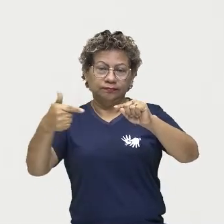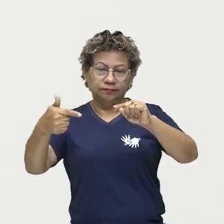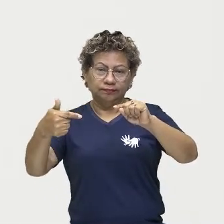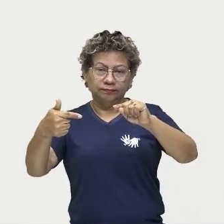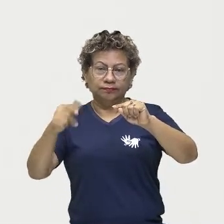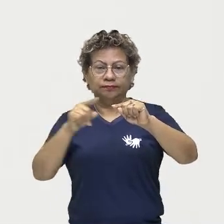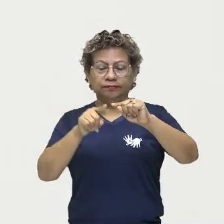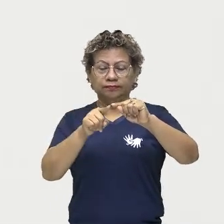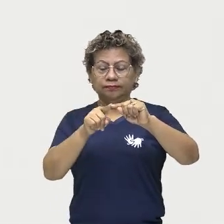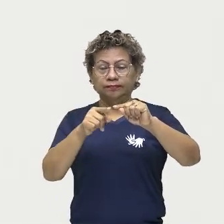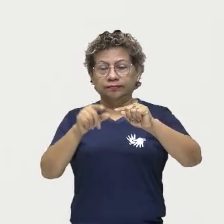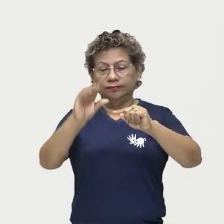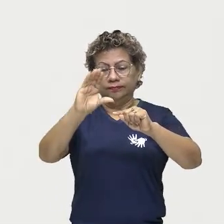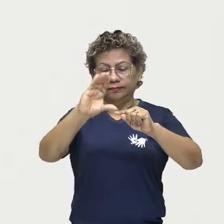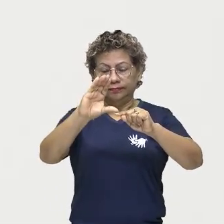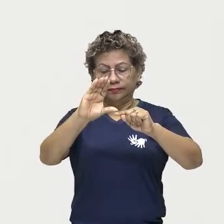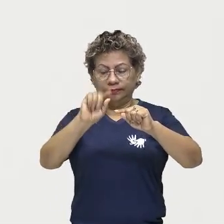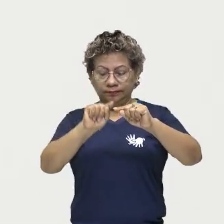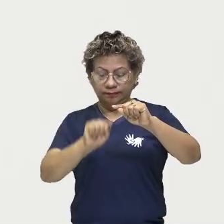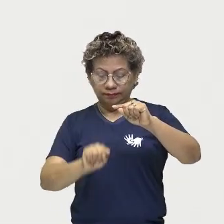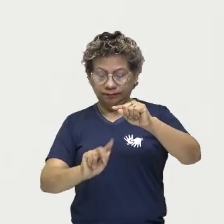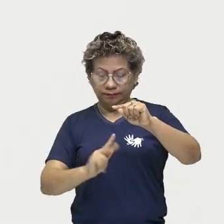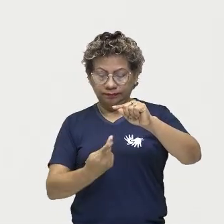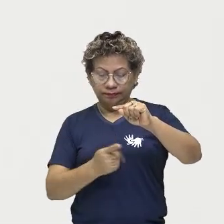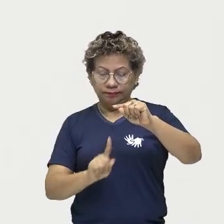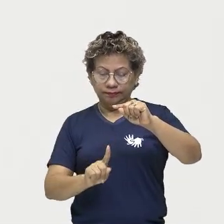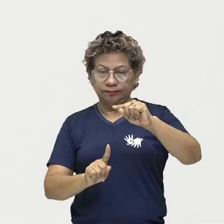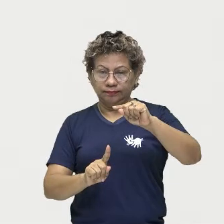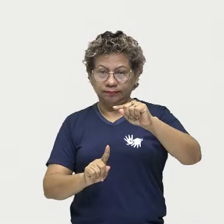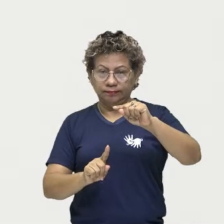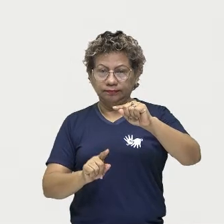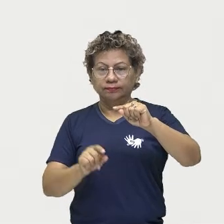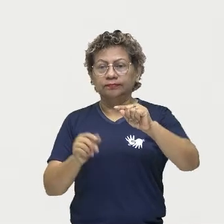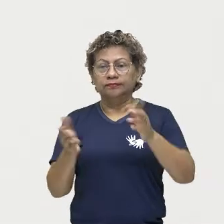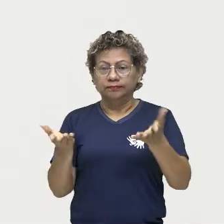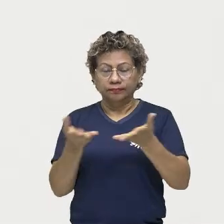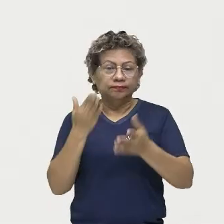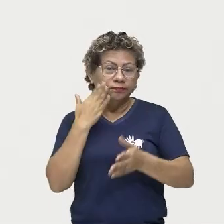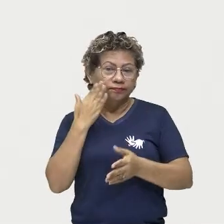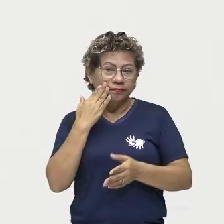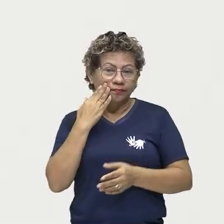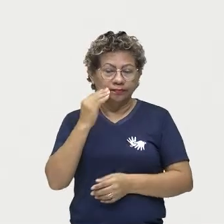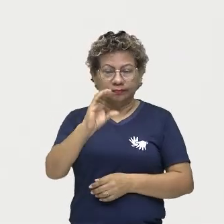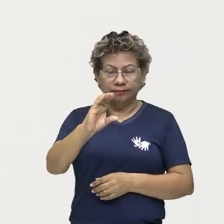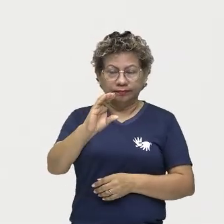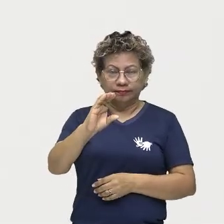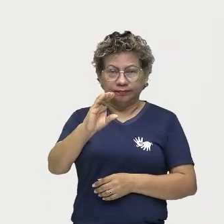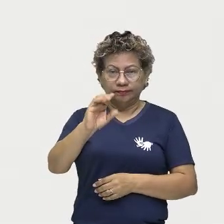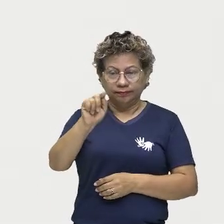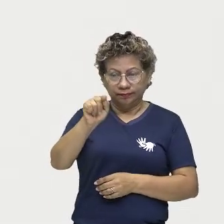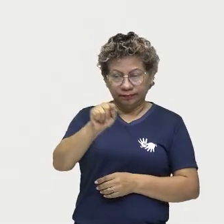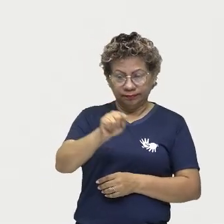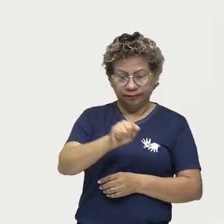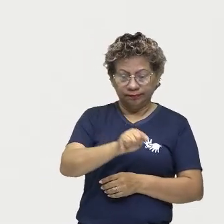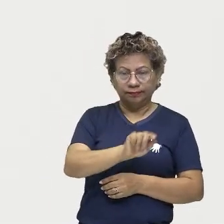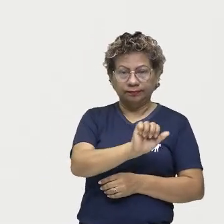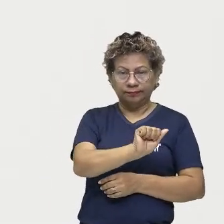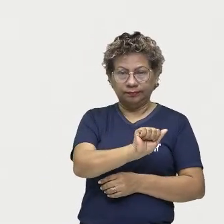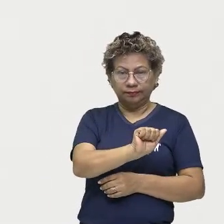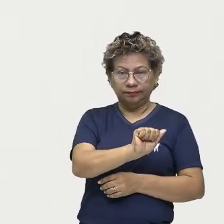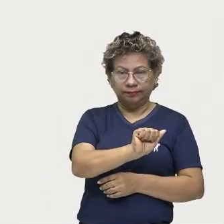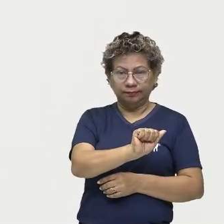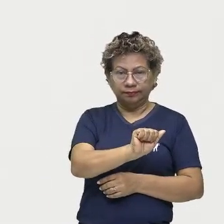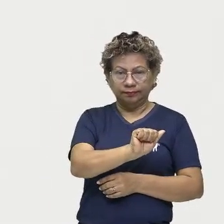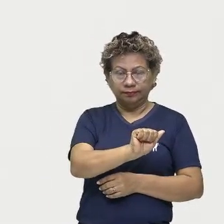aqui a primeira e agora a segunda. E por fim, vamos determinar a terceira altura relativa ao lado